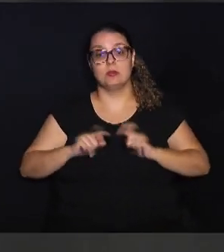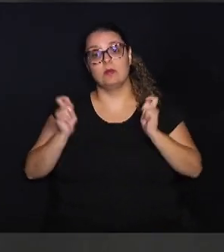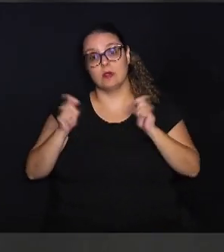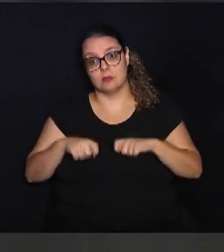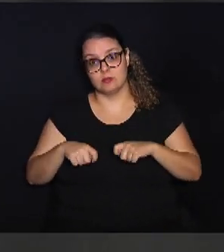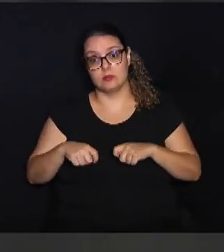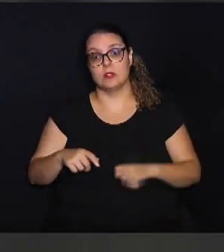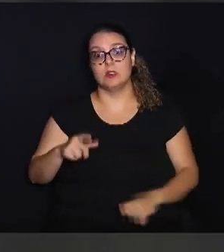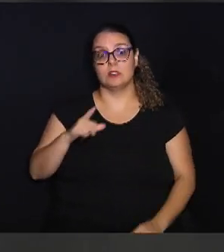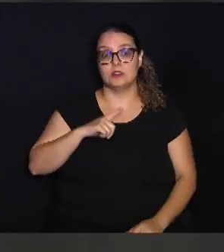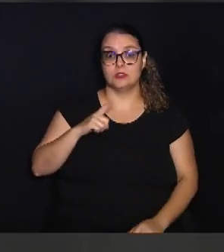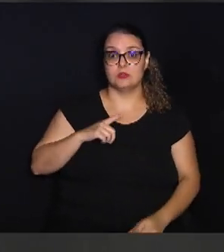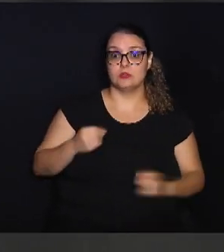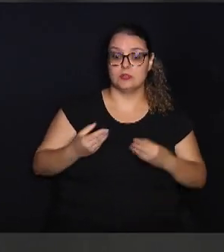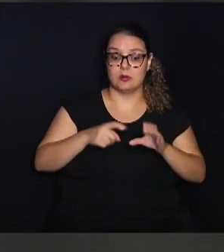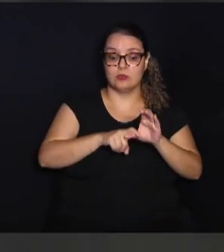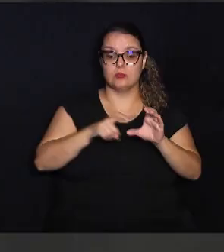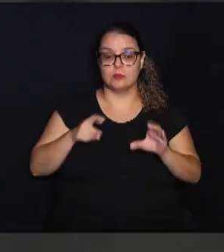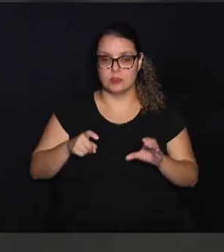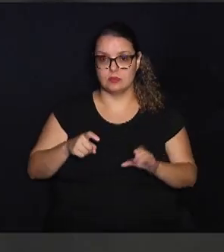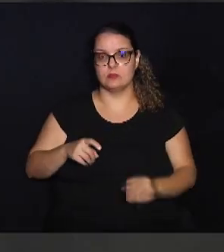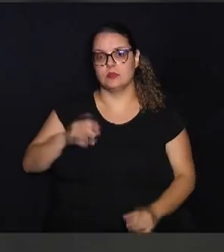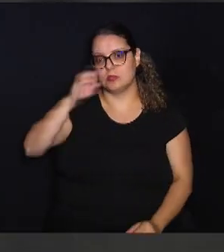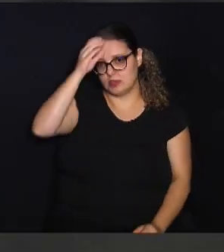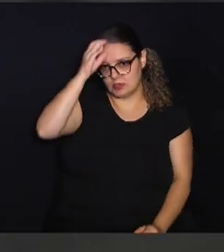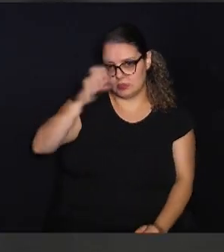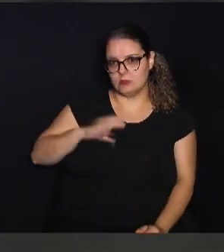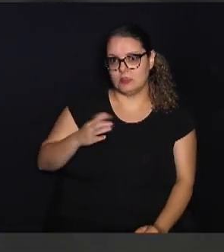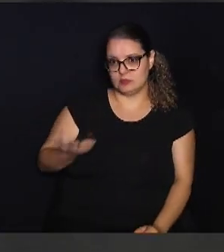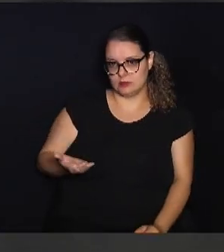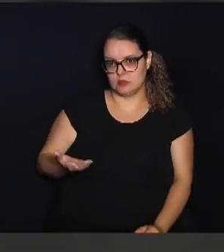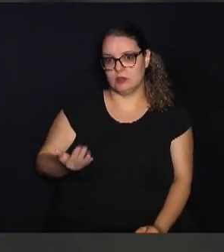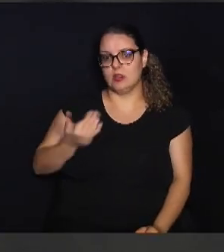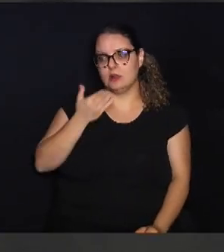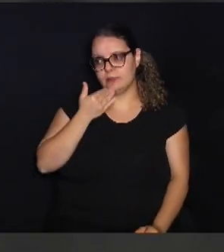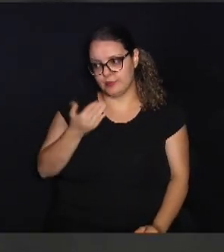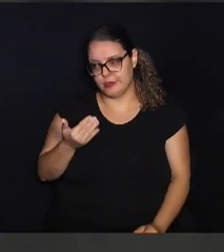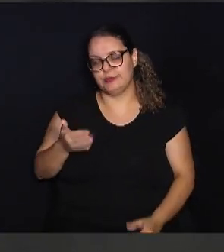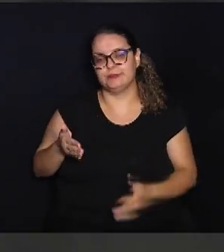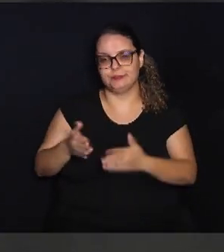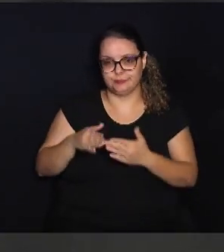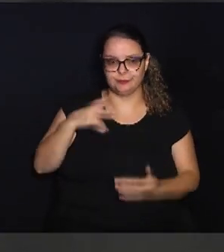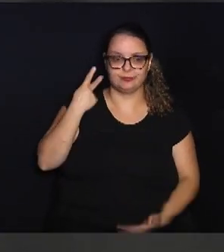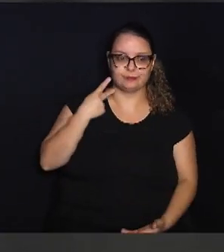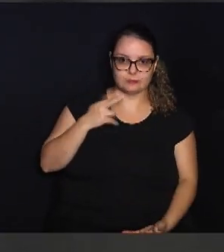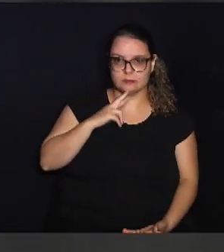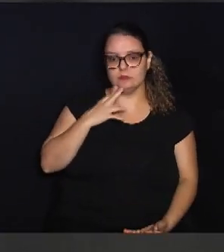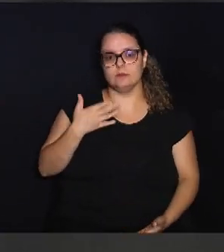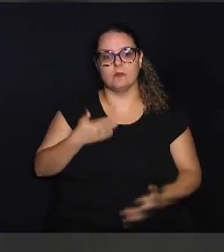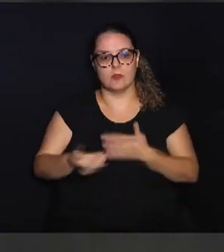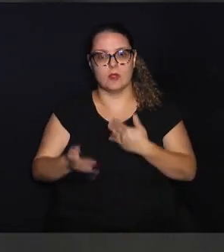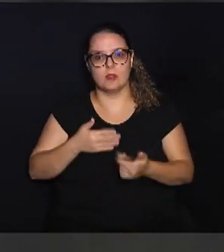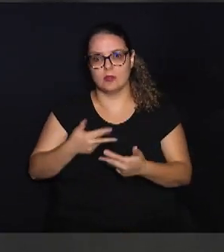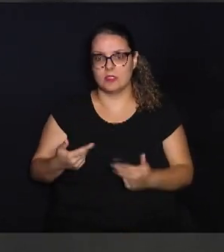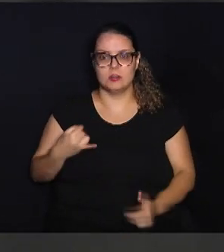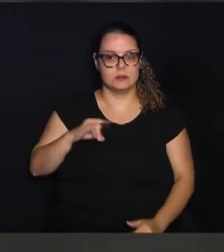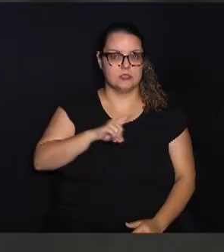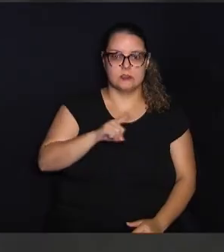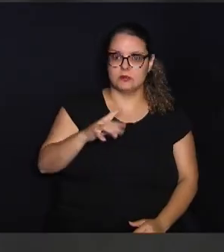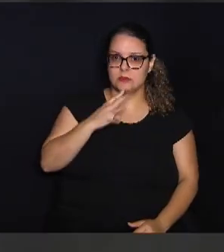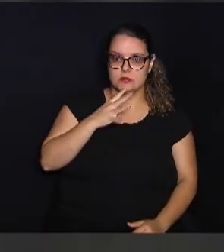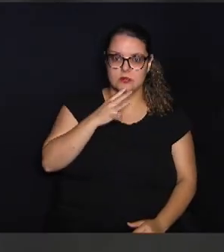desse autonomia para o cidadão. Porque esse negócio do cidadão ficar pedindo favor para vereador para resolver qualquer coisa, se ele não conhecer um vereador,